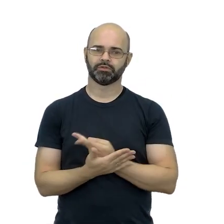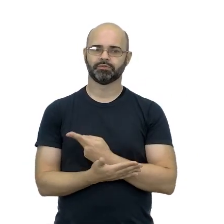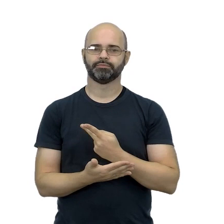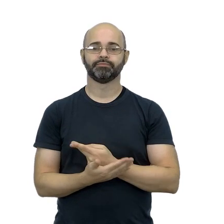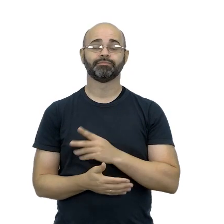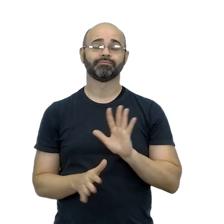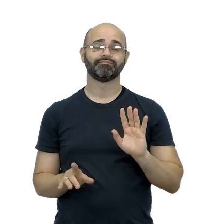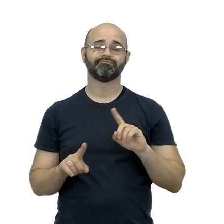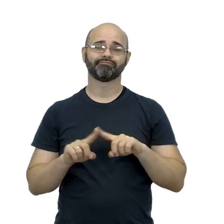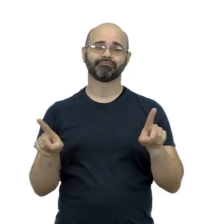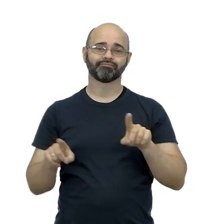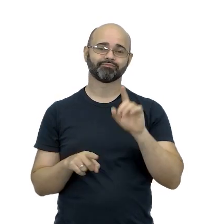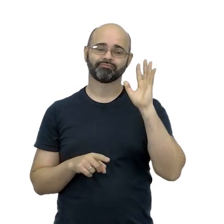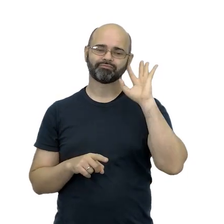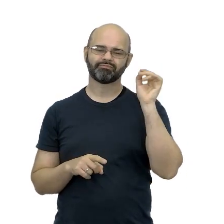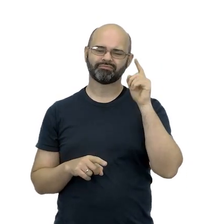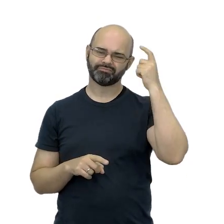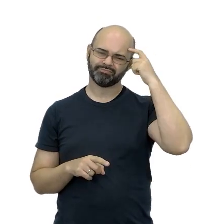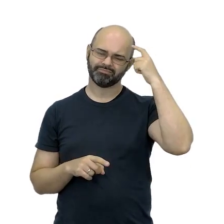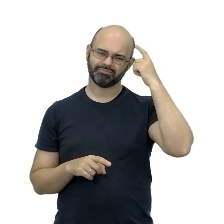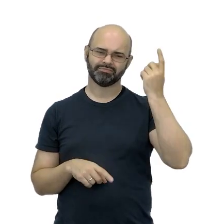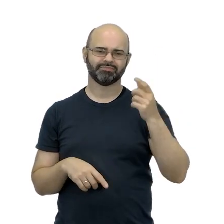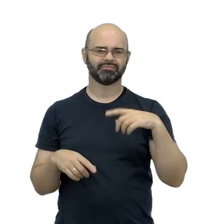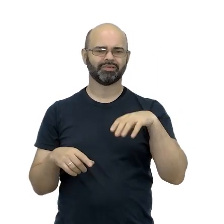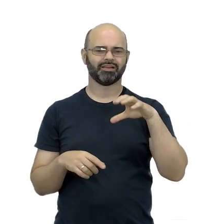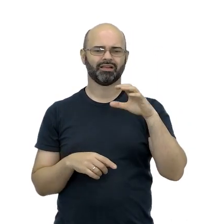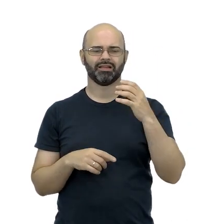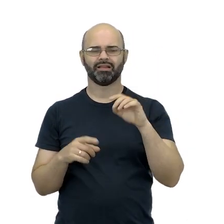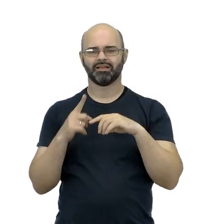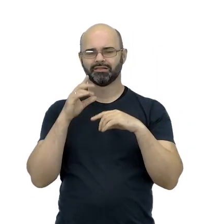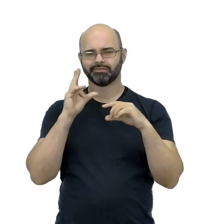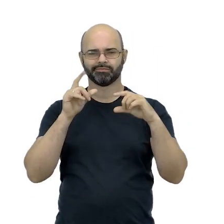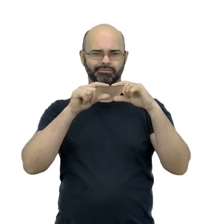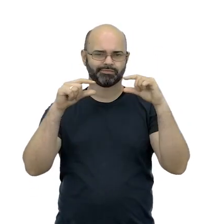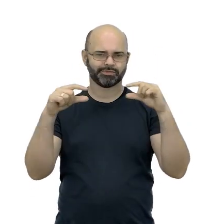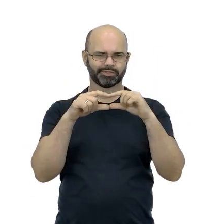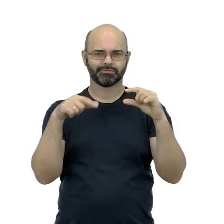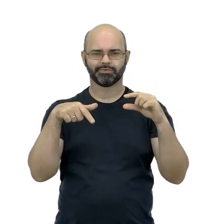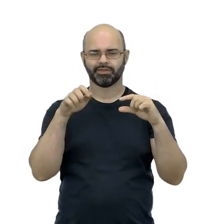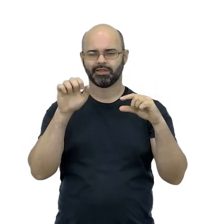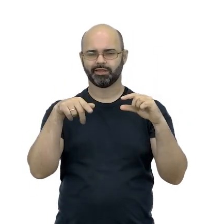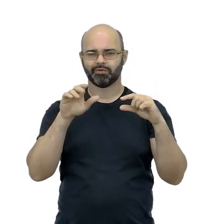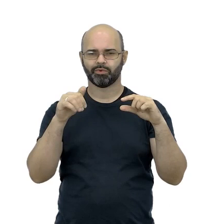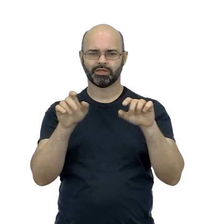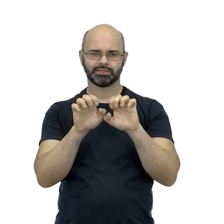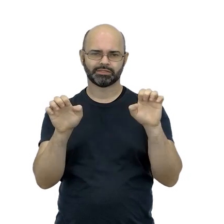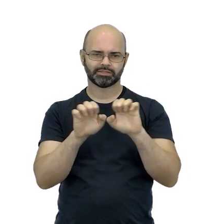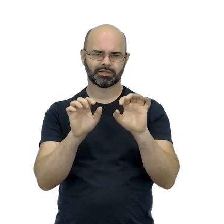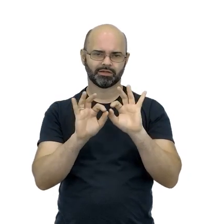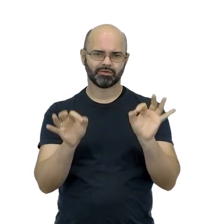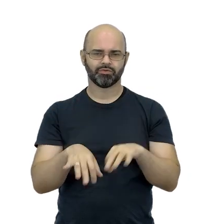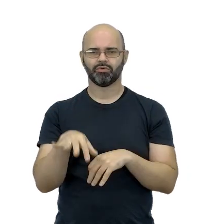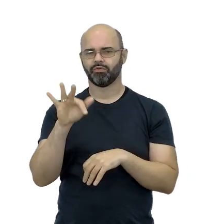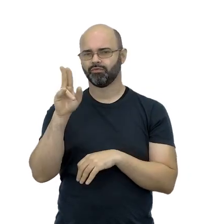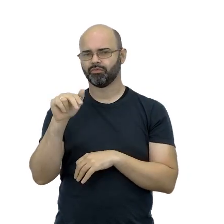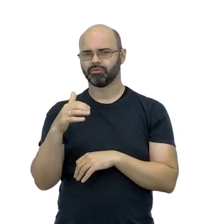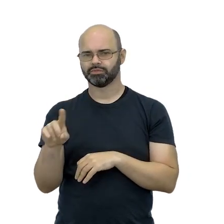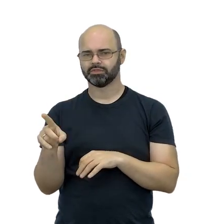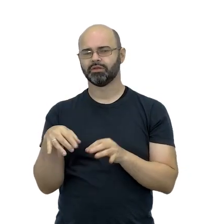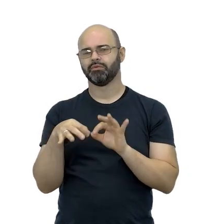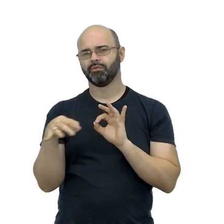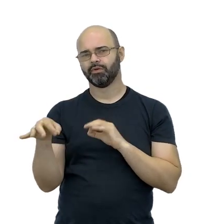não conhece, ele fica achando que é caixinha. A caixinha da equação, a caixinha da função, a caixinha da equação da reta, e